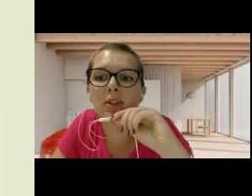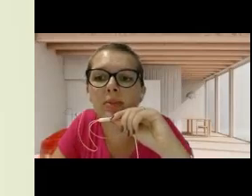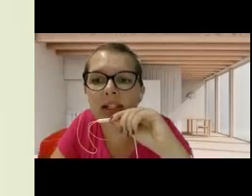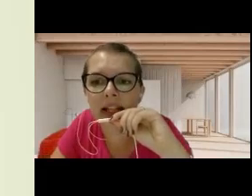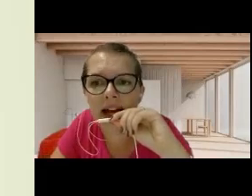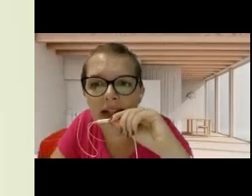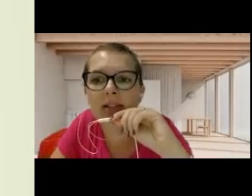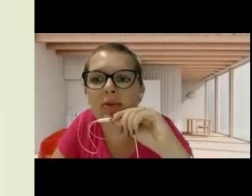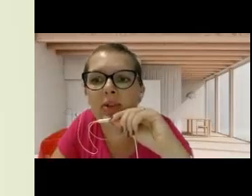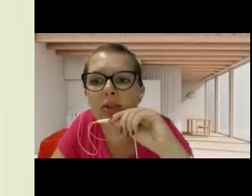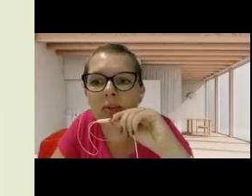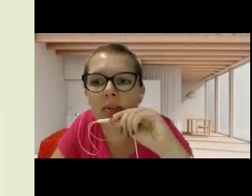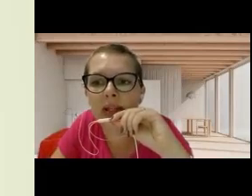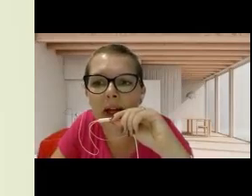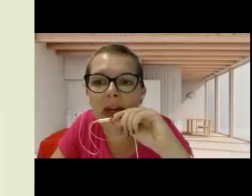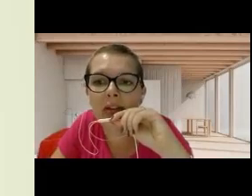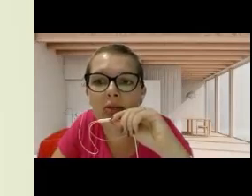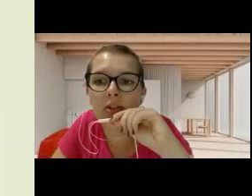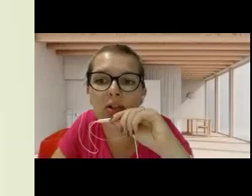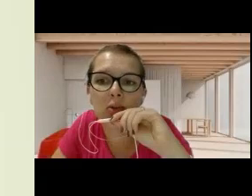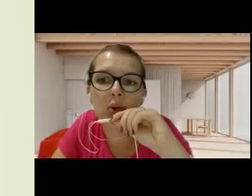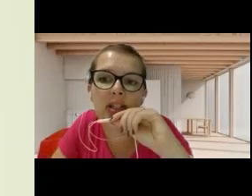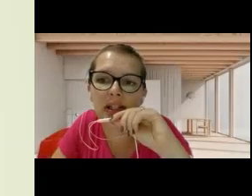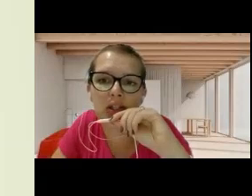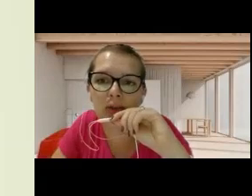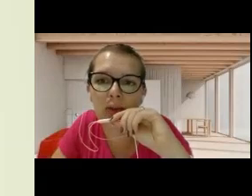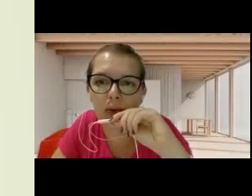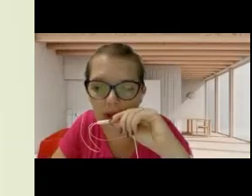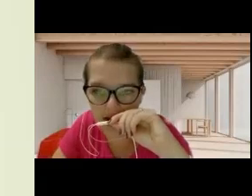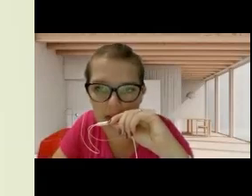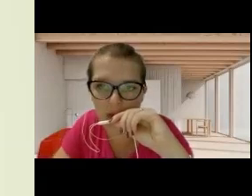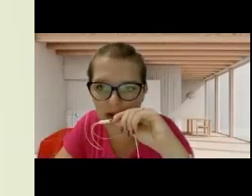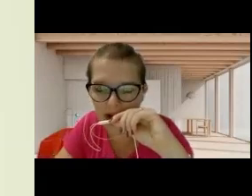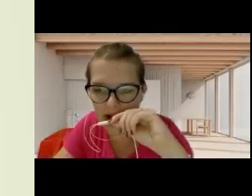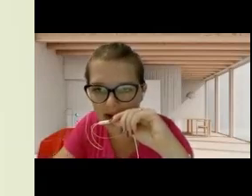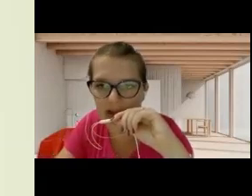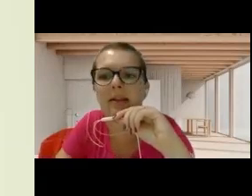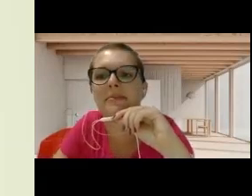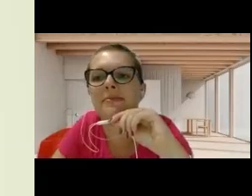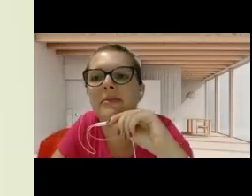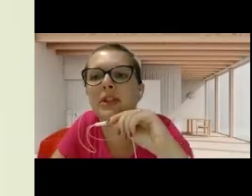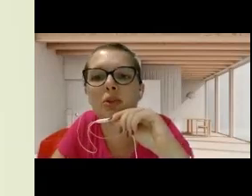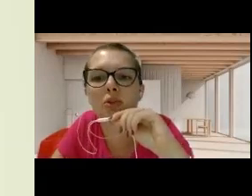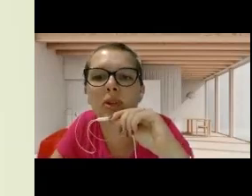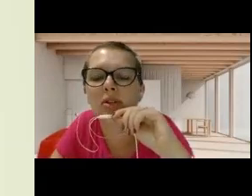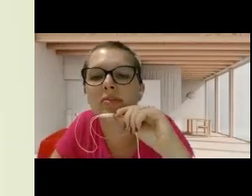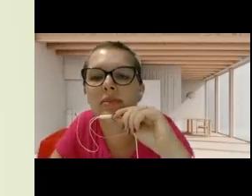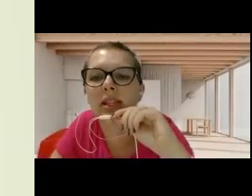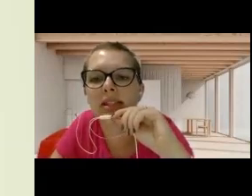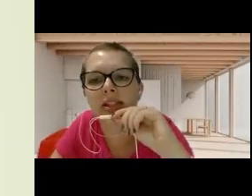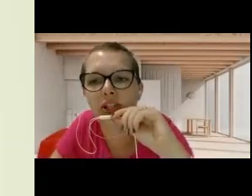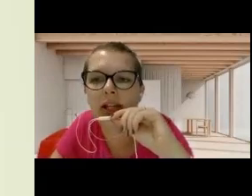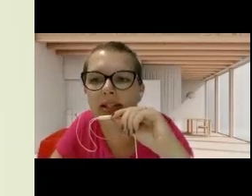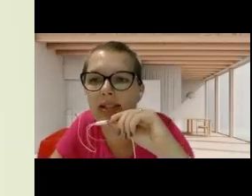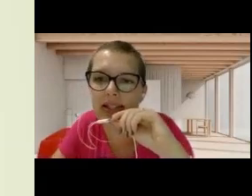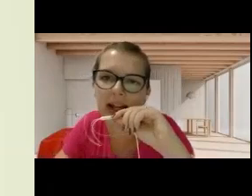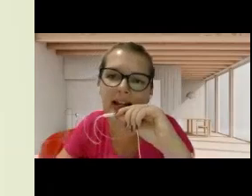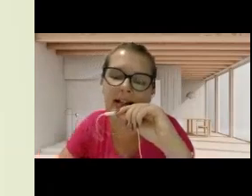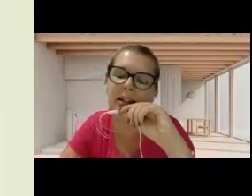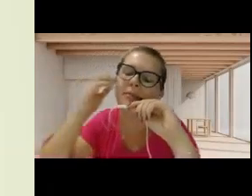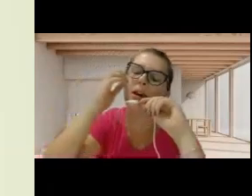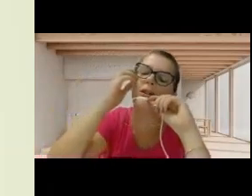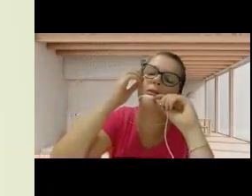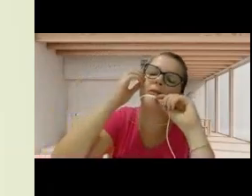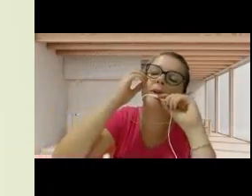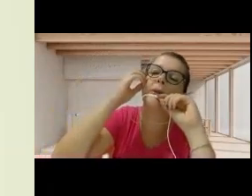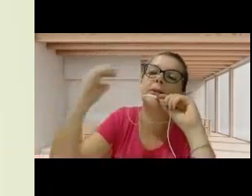estudo ou possibilidade de um setor ambiental em reduzir todas essas dificuldades por trás de tudo isso? Dessas